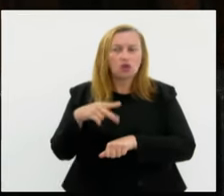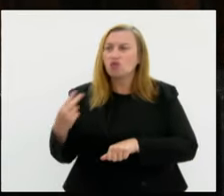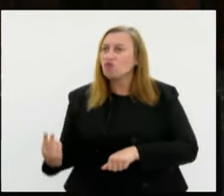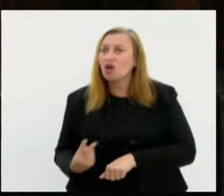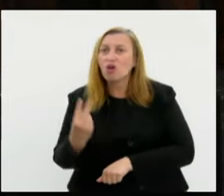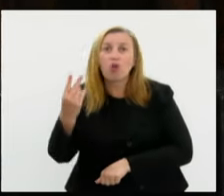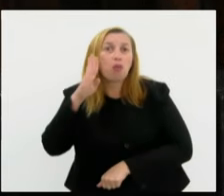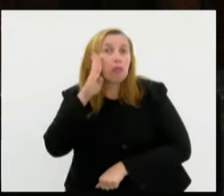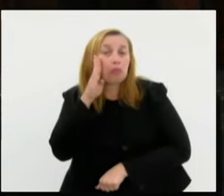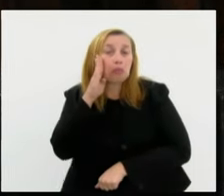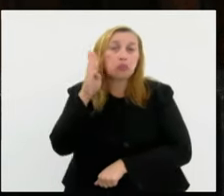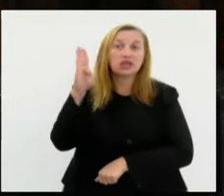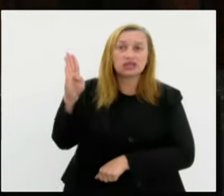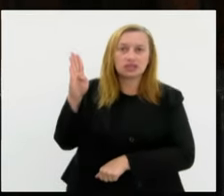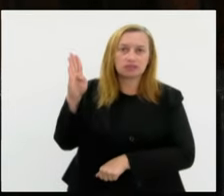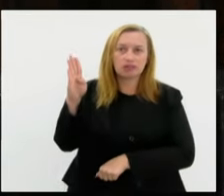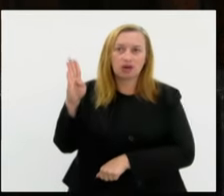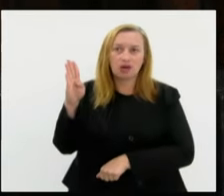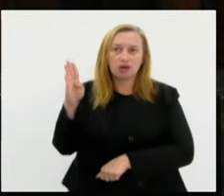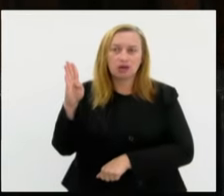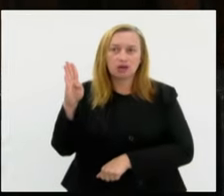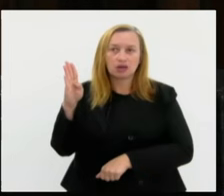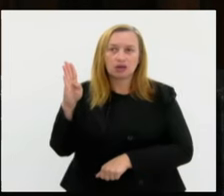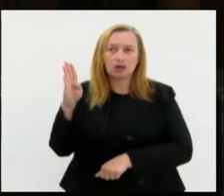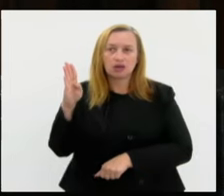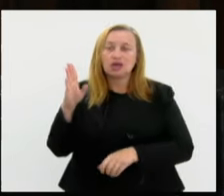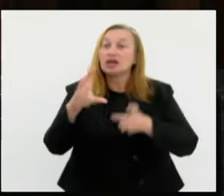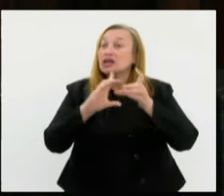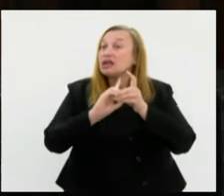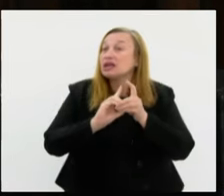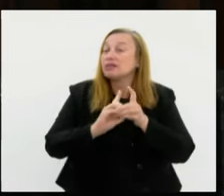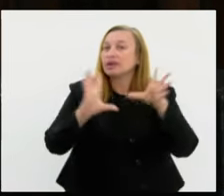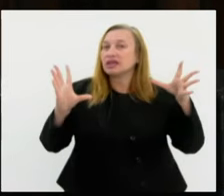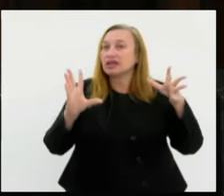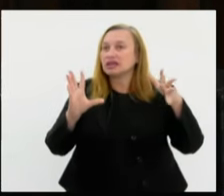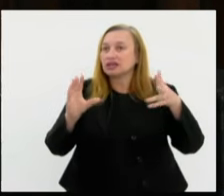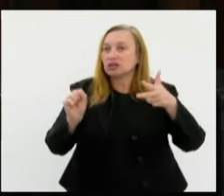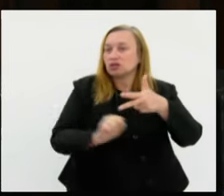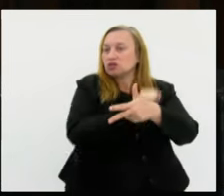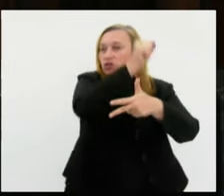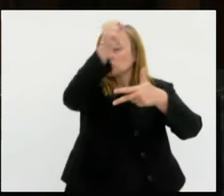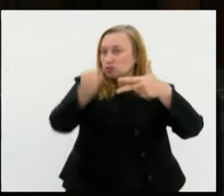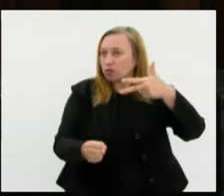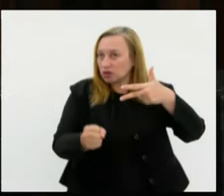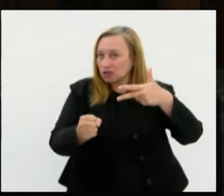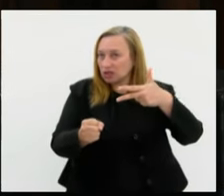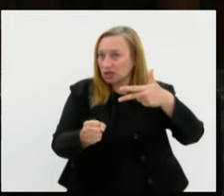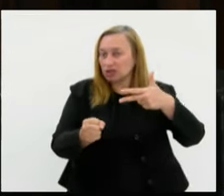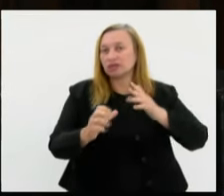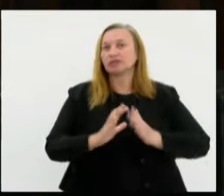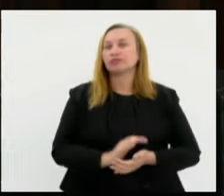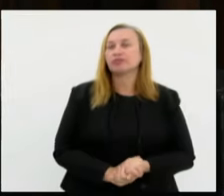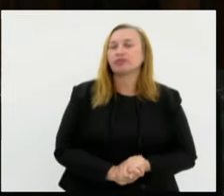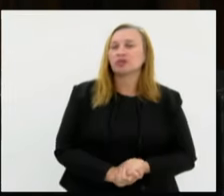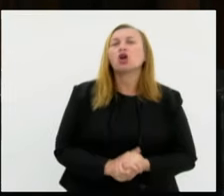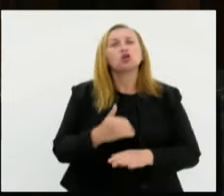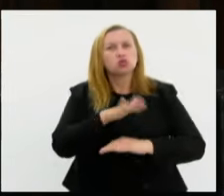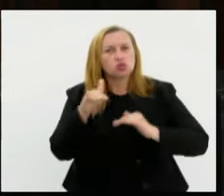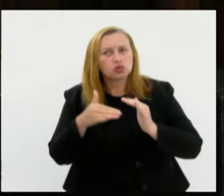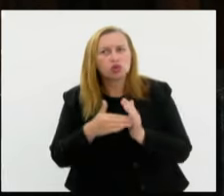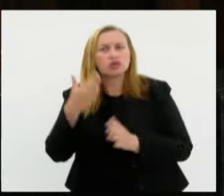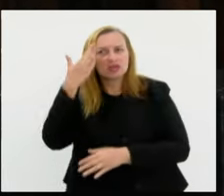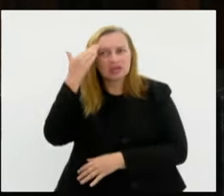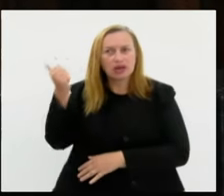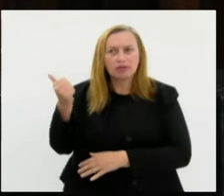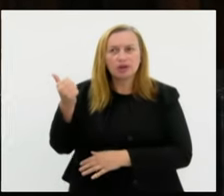fundamental da hierarquia dos poderes, da tripartição dos poderes de Montesquieu, entre as quais todos sabemos que os poderes